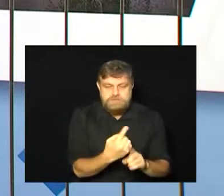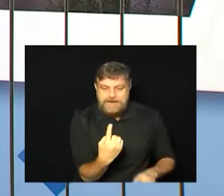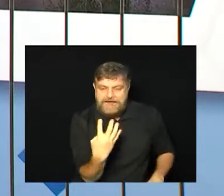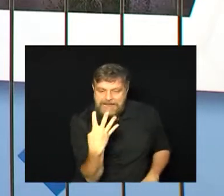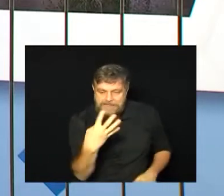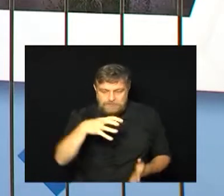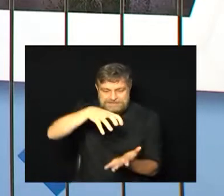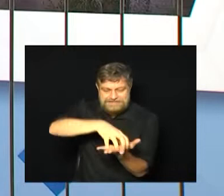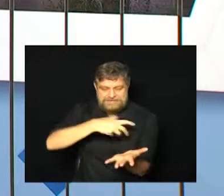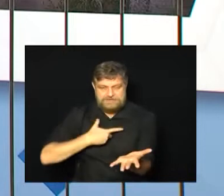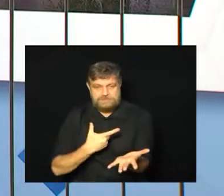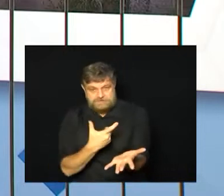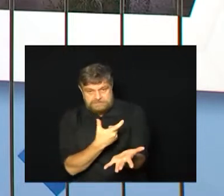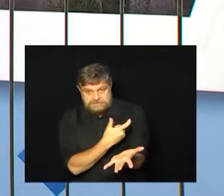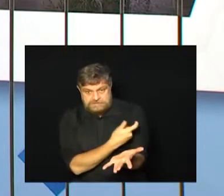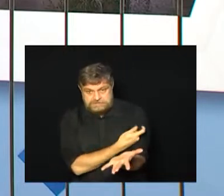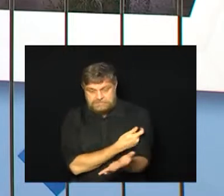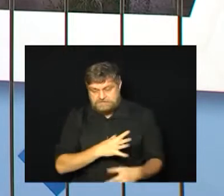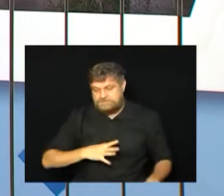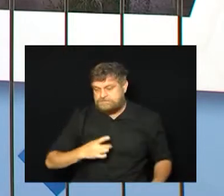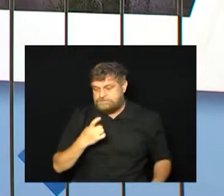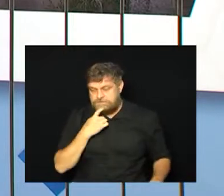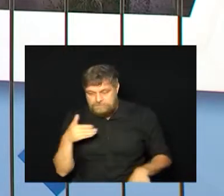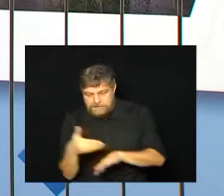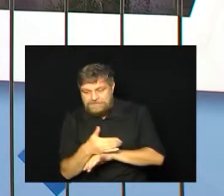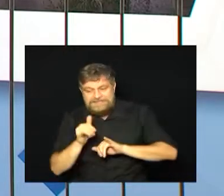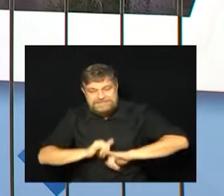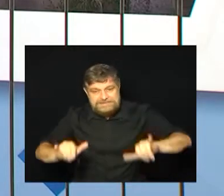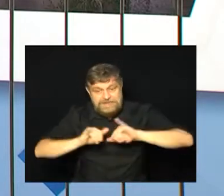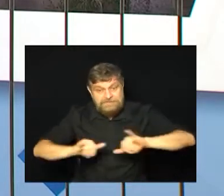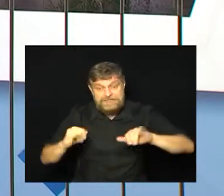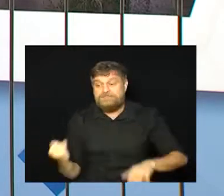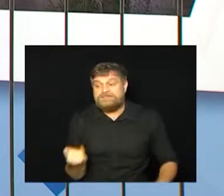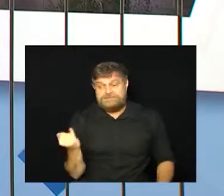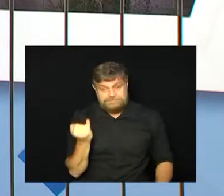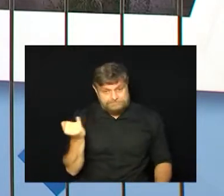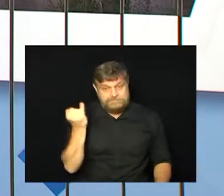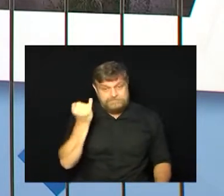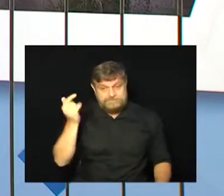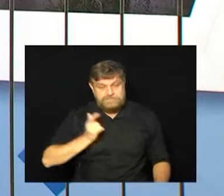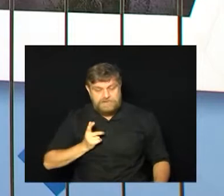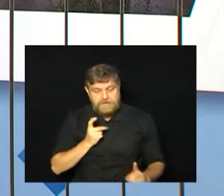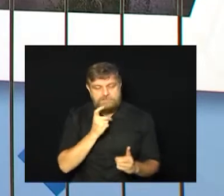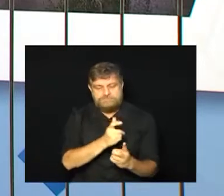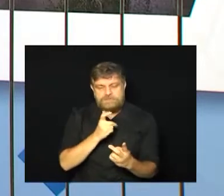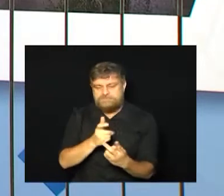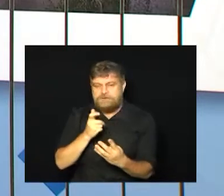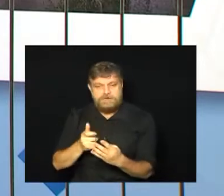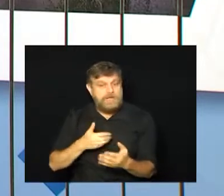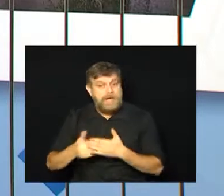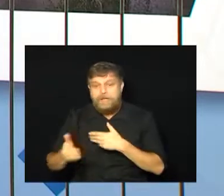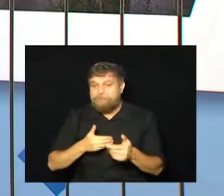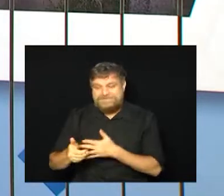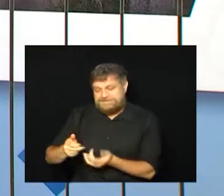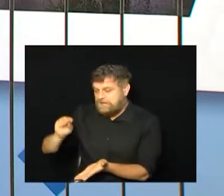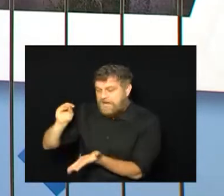de saúde aqui da cidade que estão participando dessa campanha tão importante. Estão vacinando sem precisar